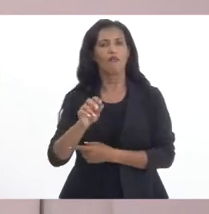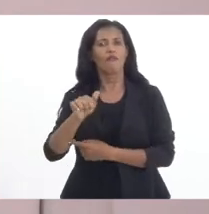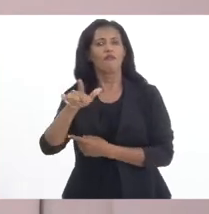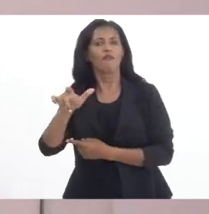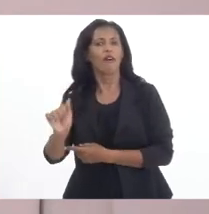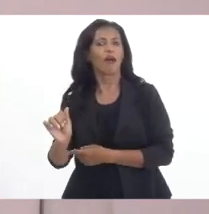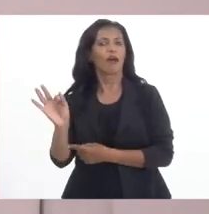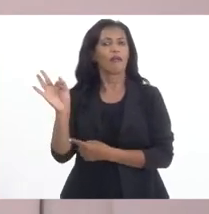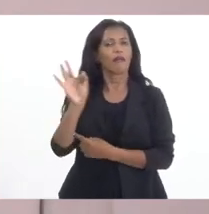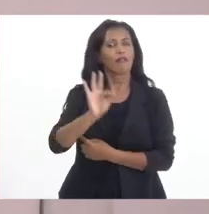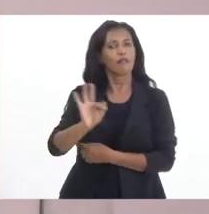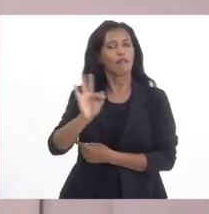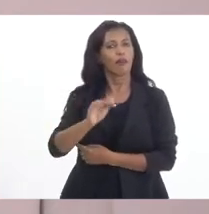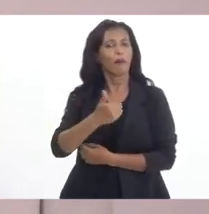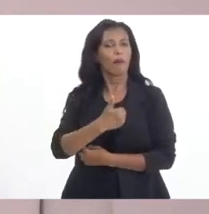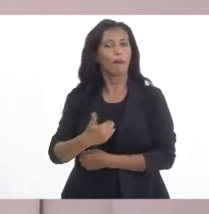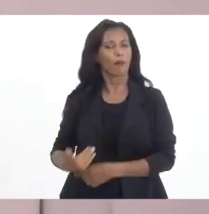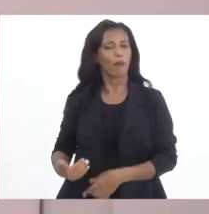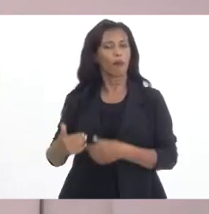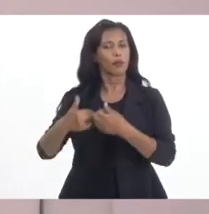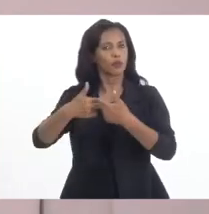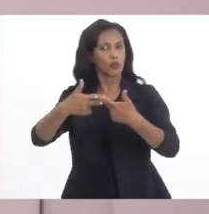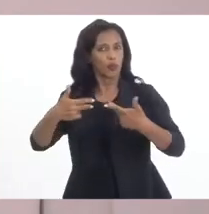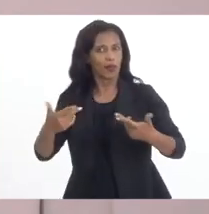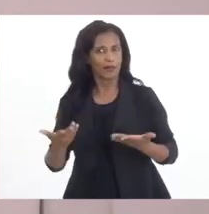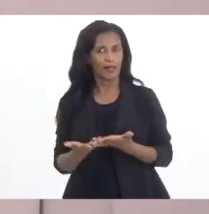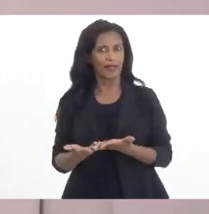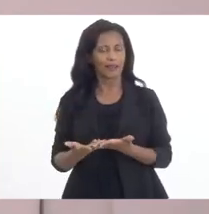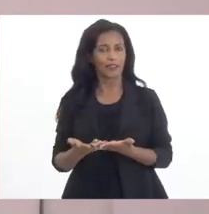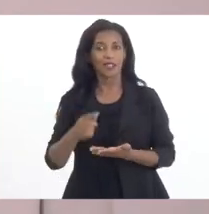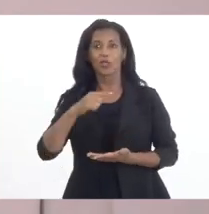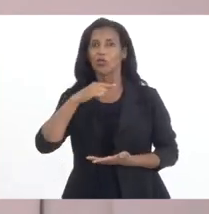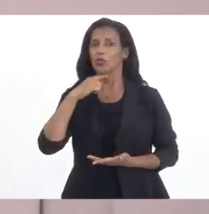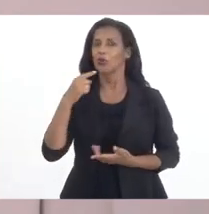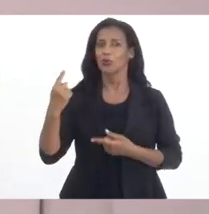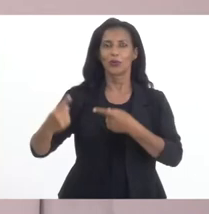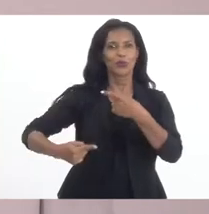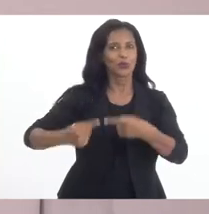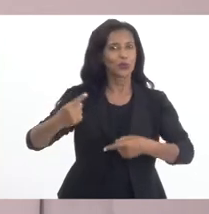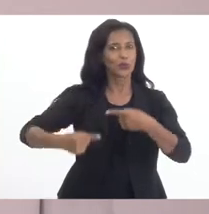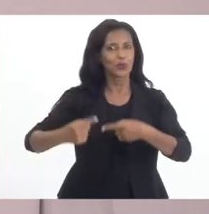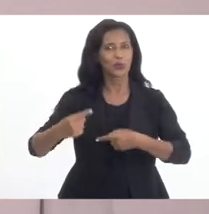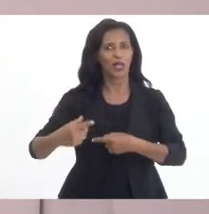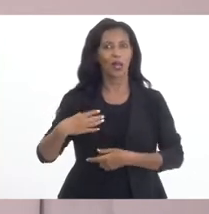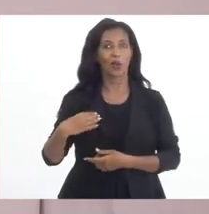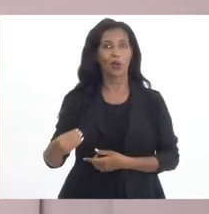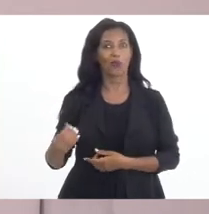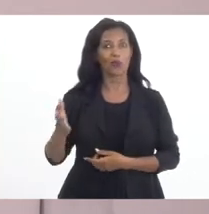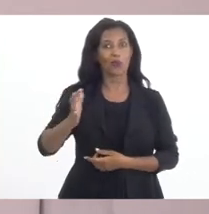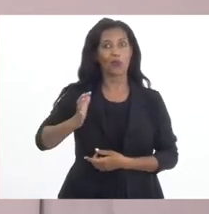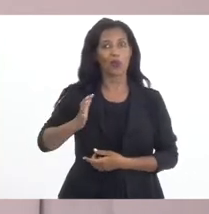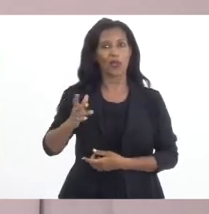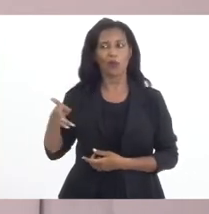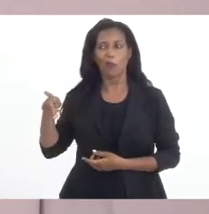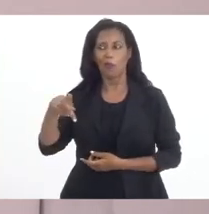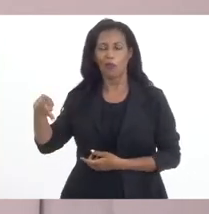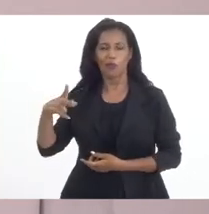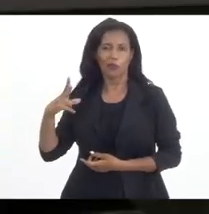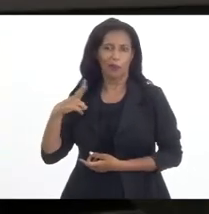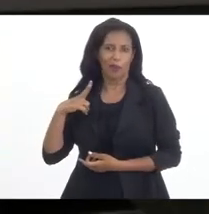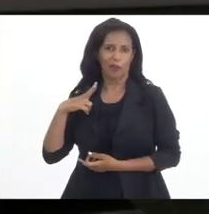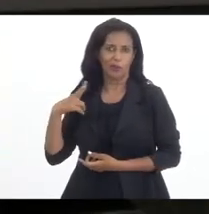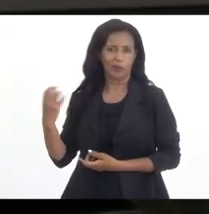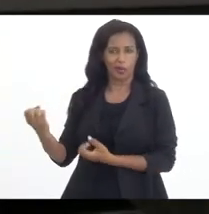faculdade pública e de qualidade, eles não conseguiam disputar com o filho do rico, que podia pagar um professor particular para